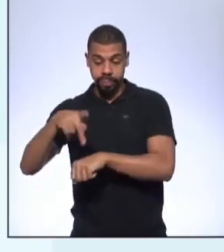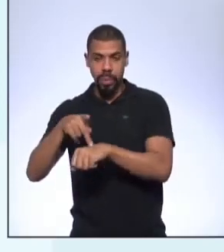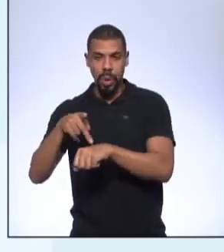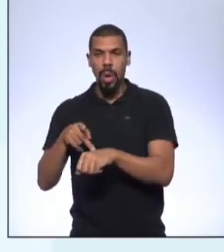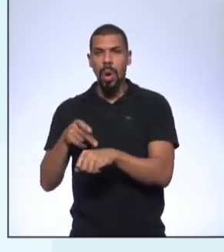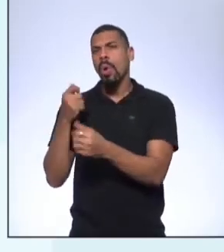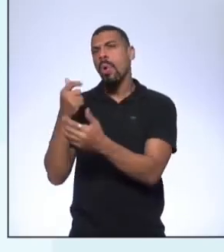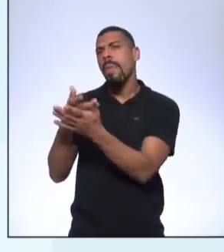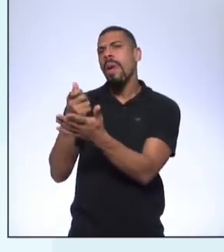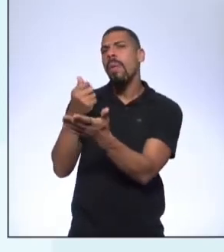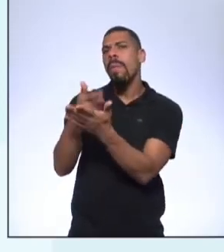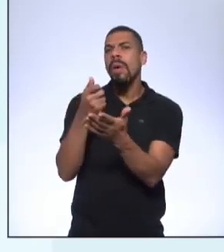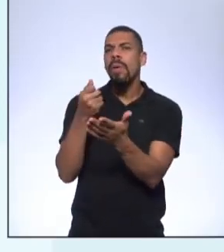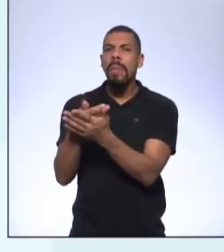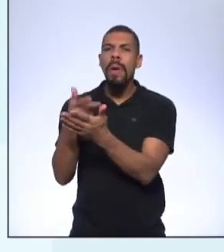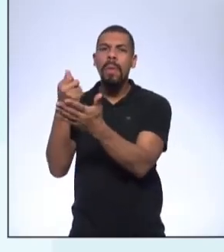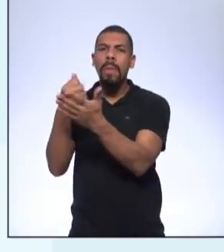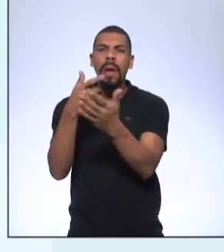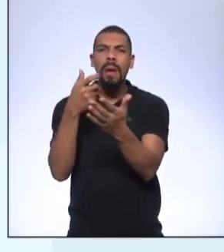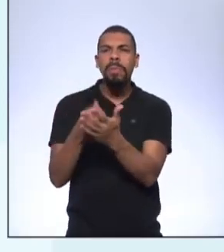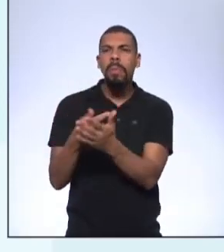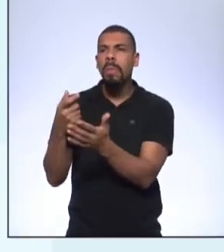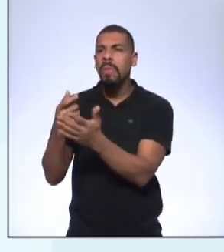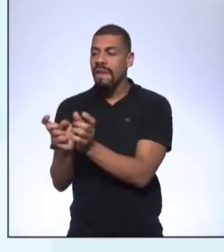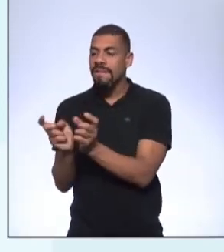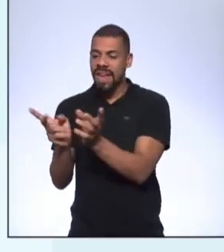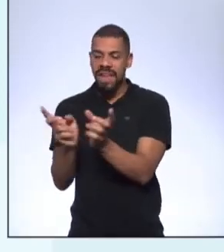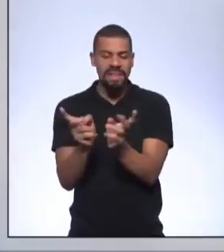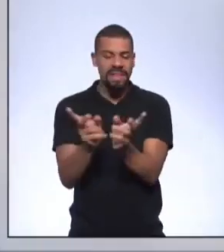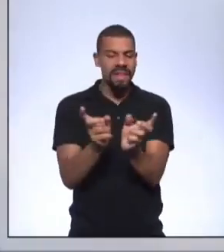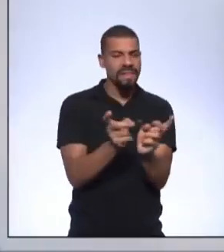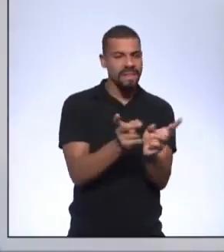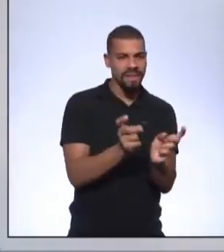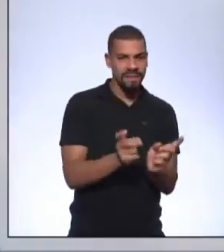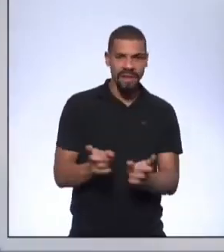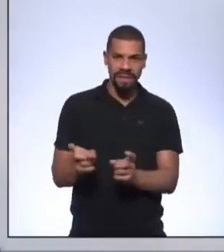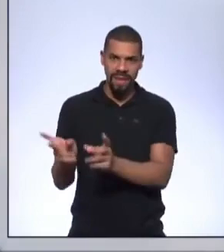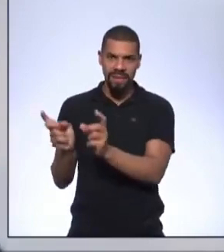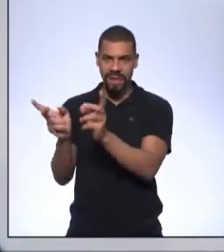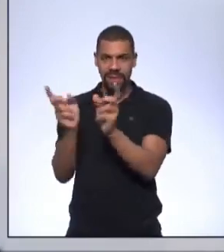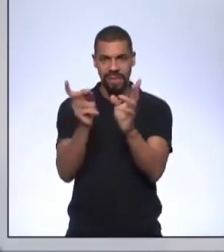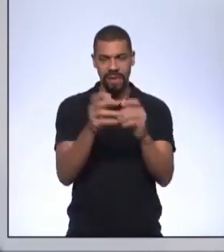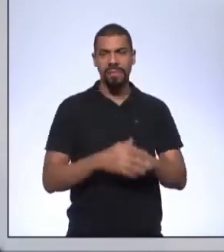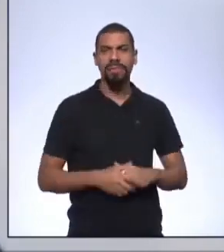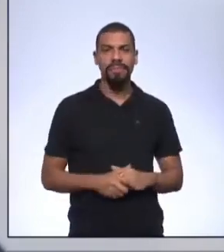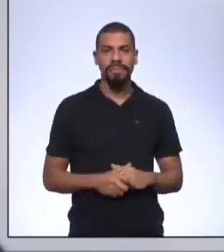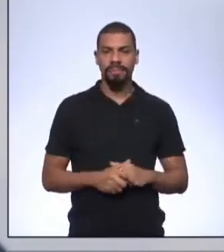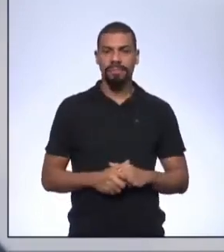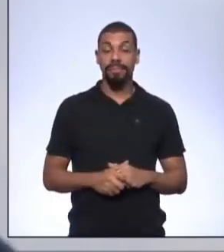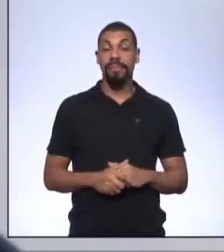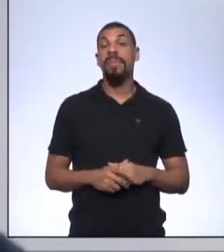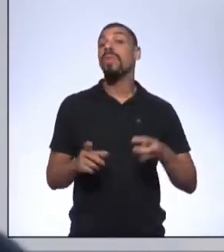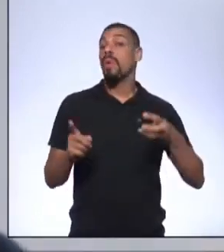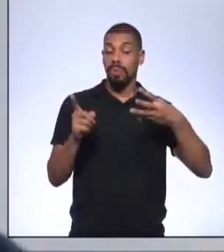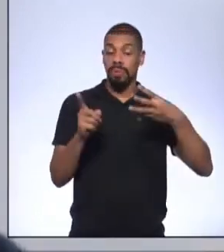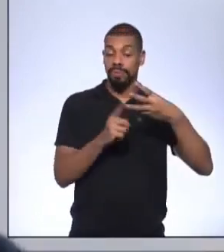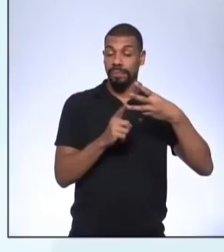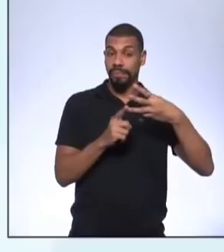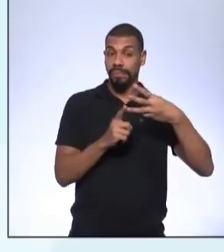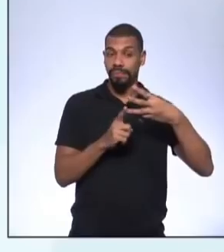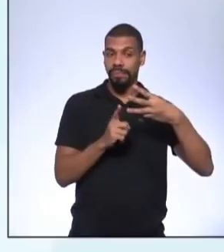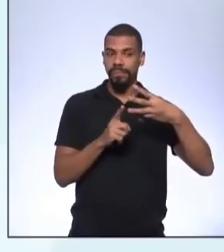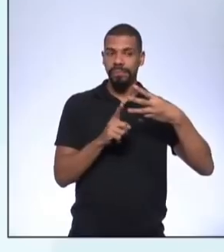balança comercial fica favorável, tem mais riqueza entrando do que saindo, certo? O último item é